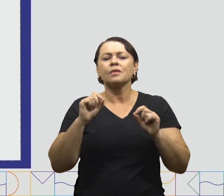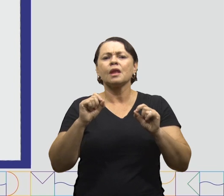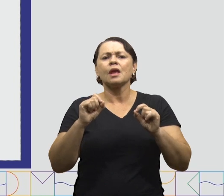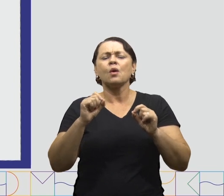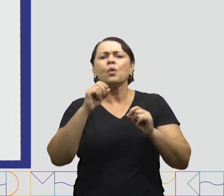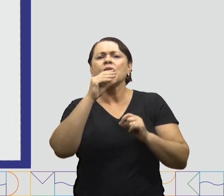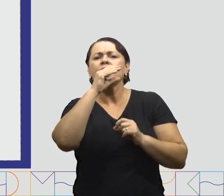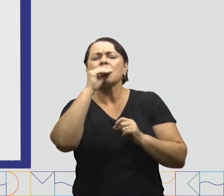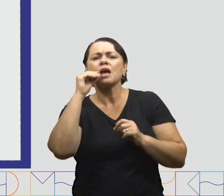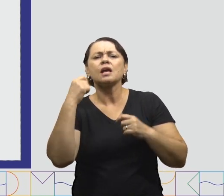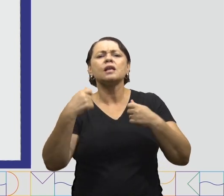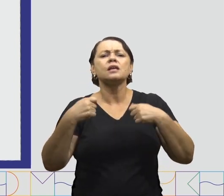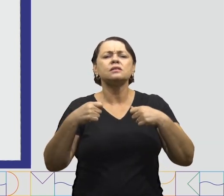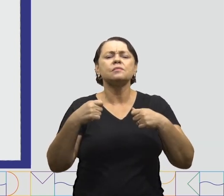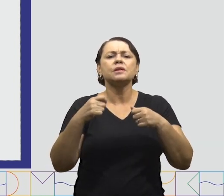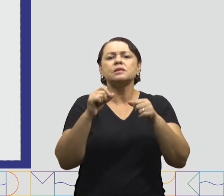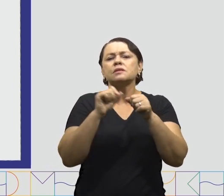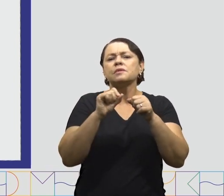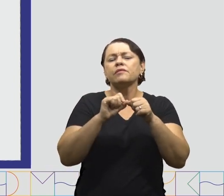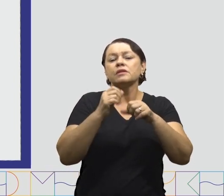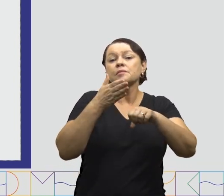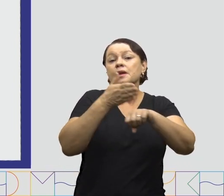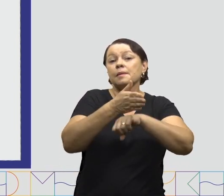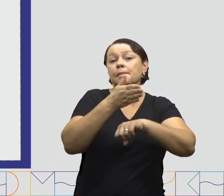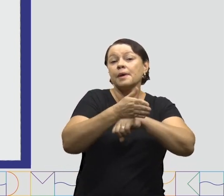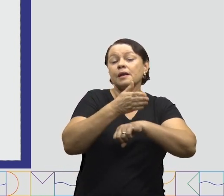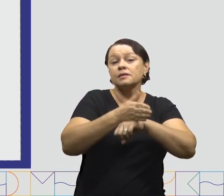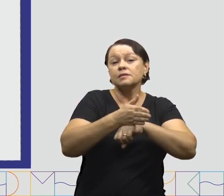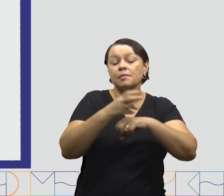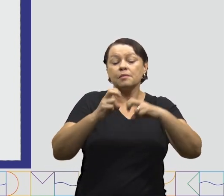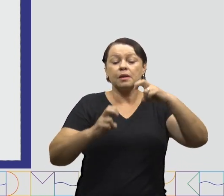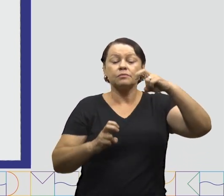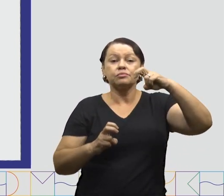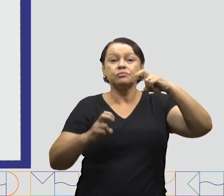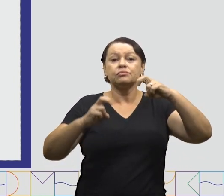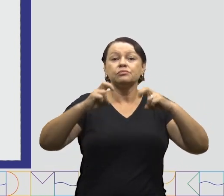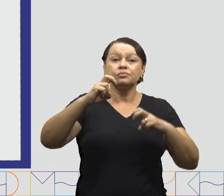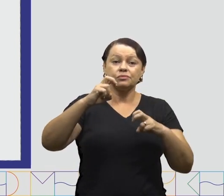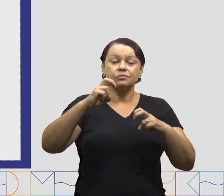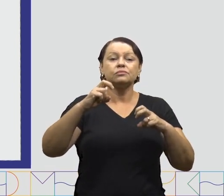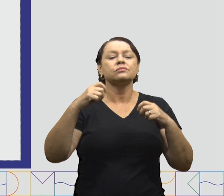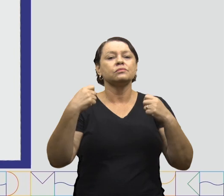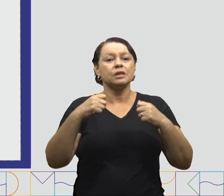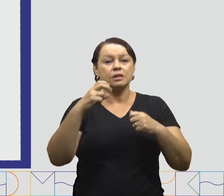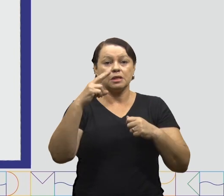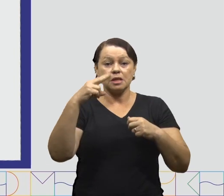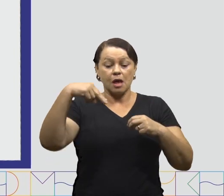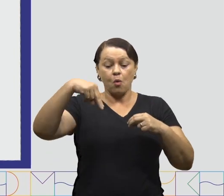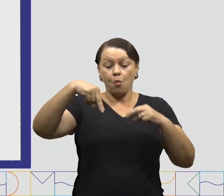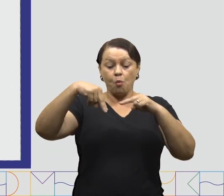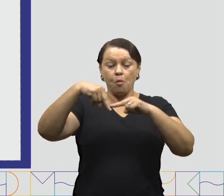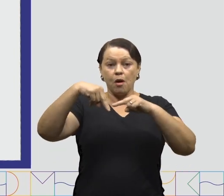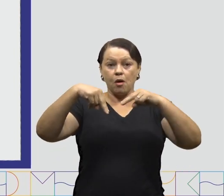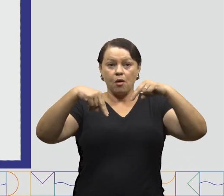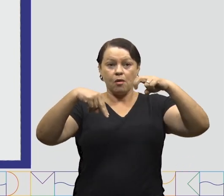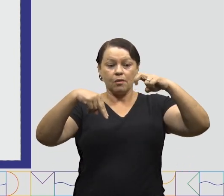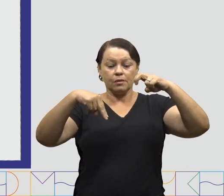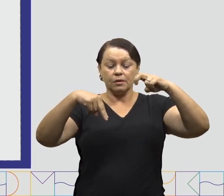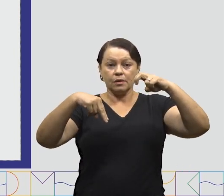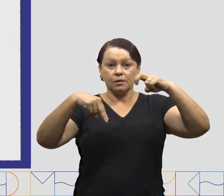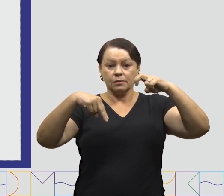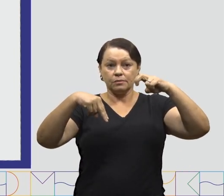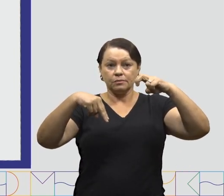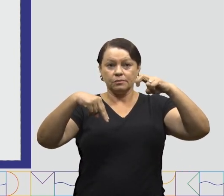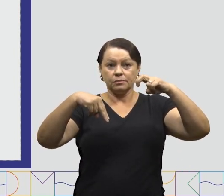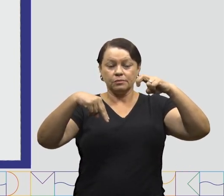fazer para fazer a gangorra funcionar? Certo, uma delas precisa pegar impulso para